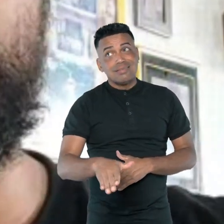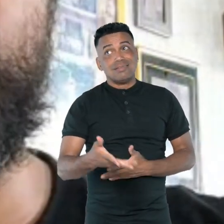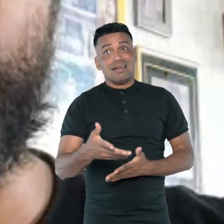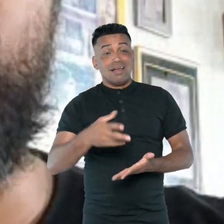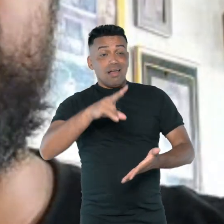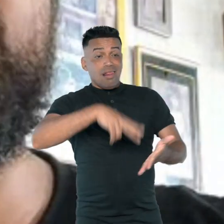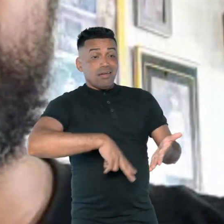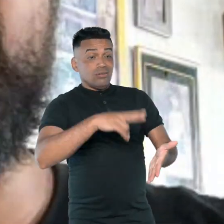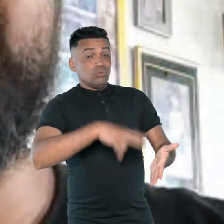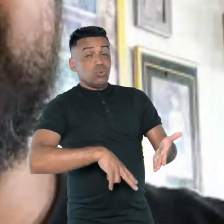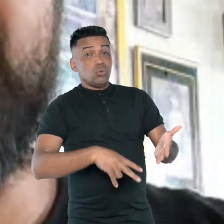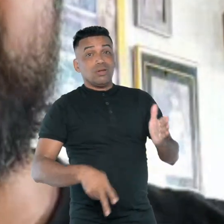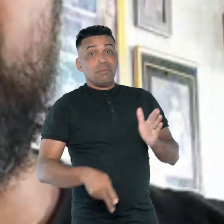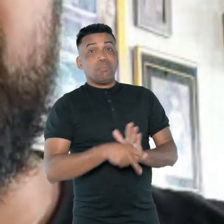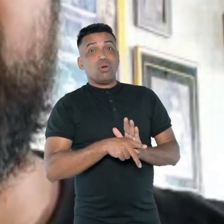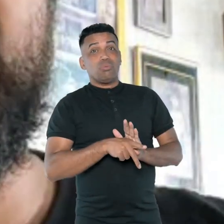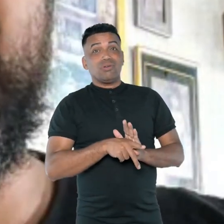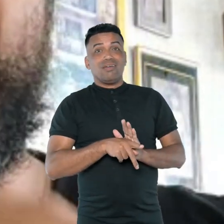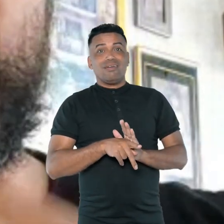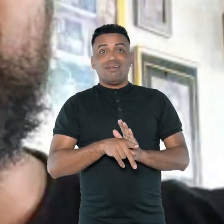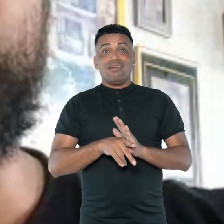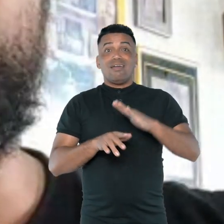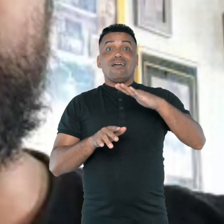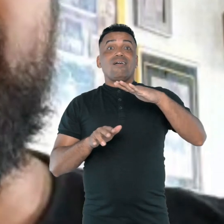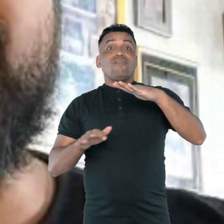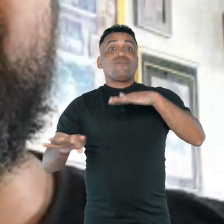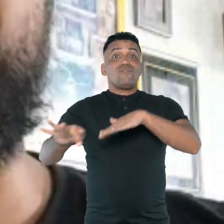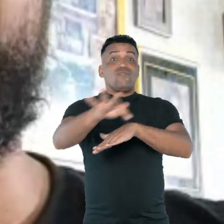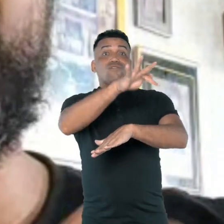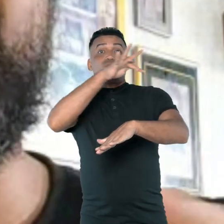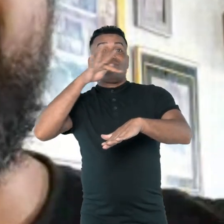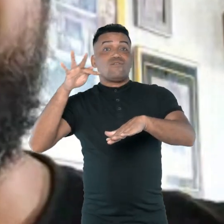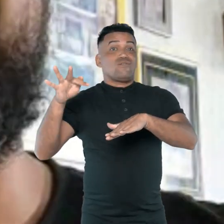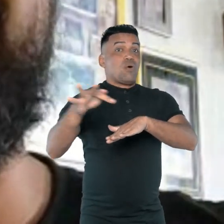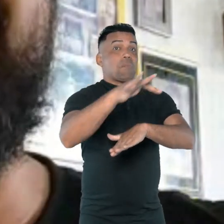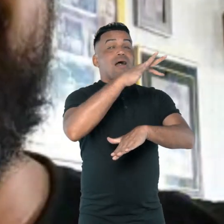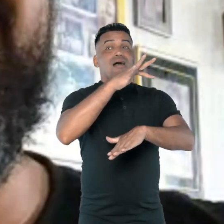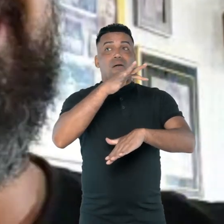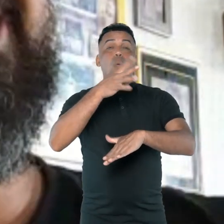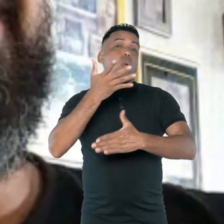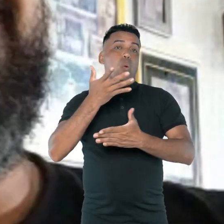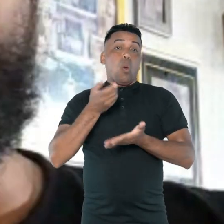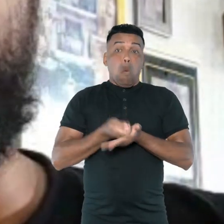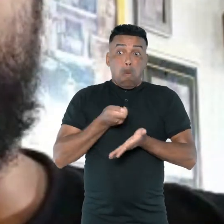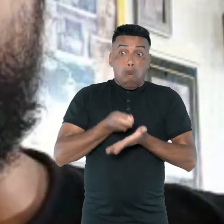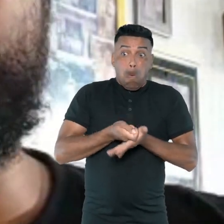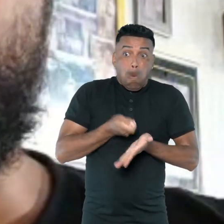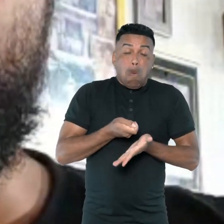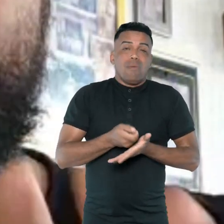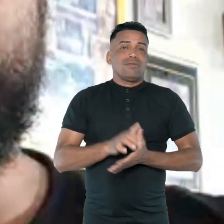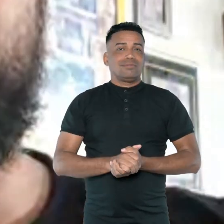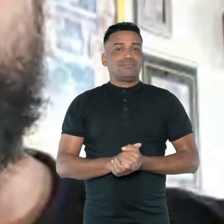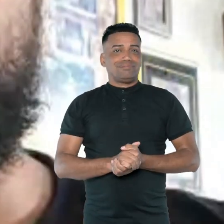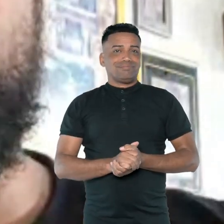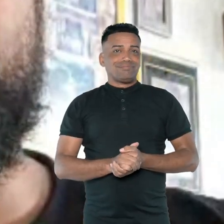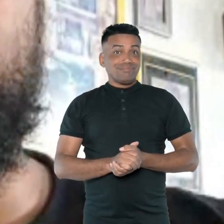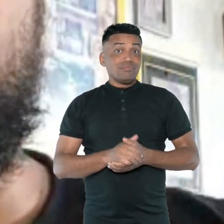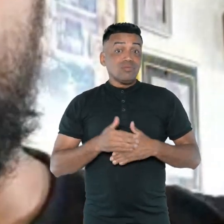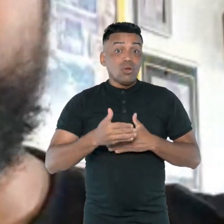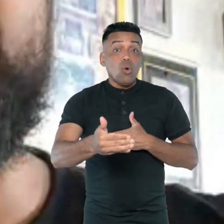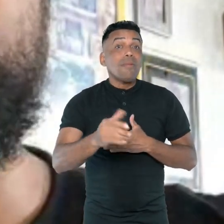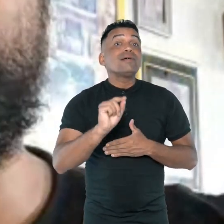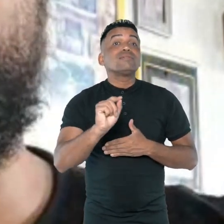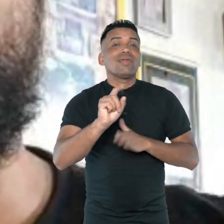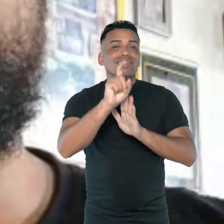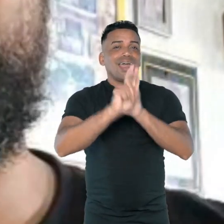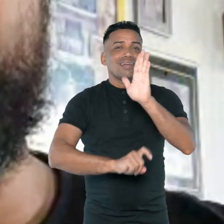a leitura com algo escolarizado, né? Como se fosse uma obrigação, tem que ler, tem que ler. E eu falava, olha, então começa pela poesia,